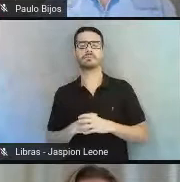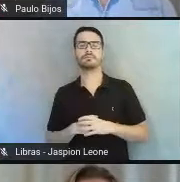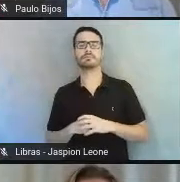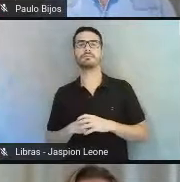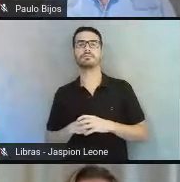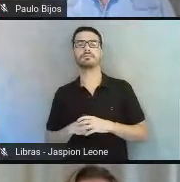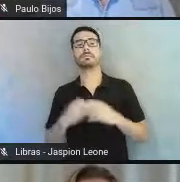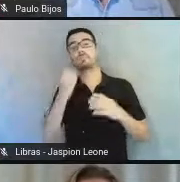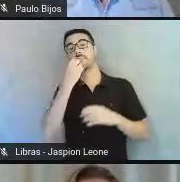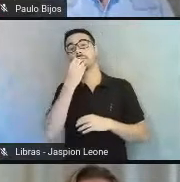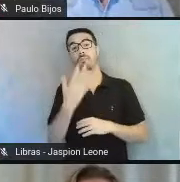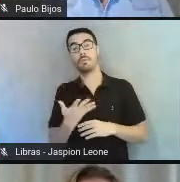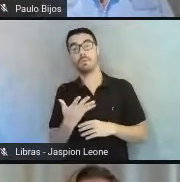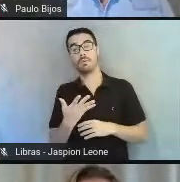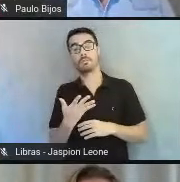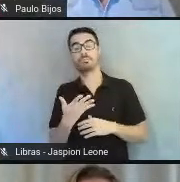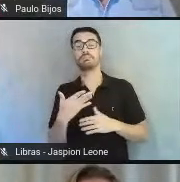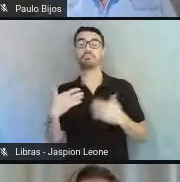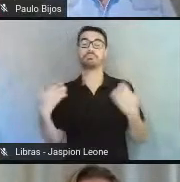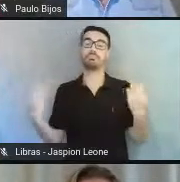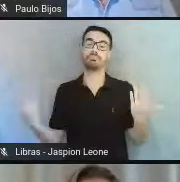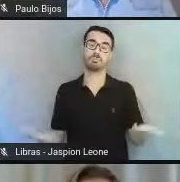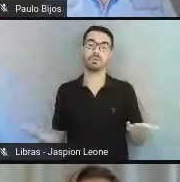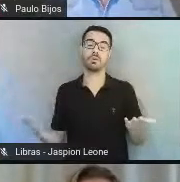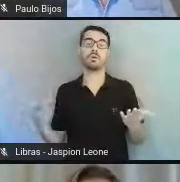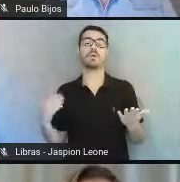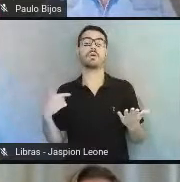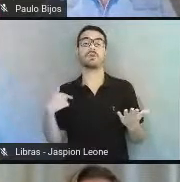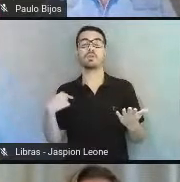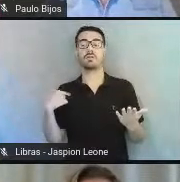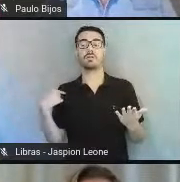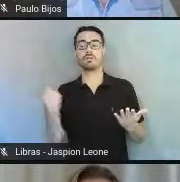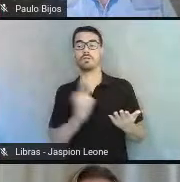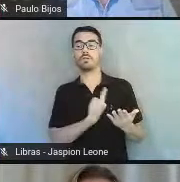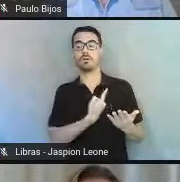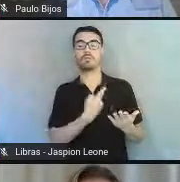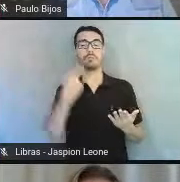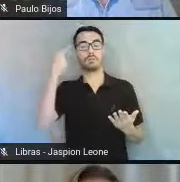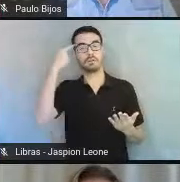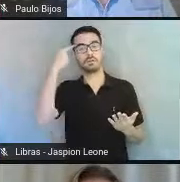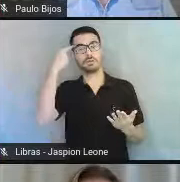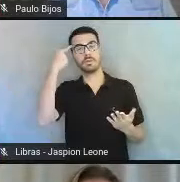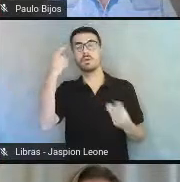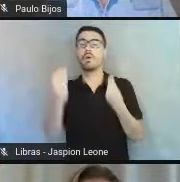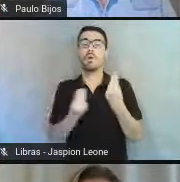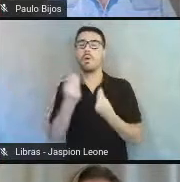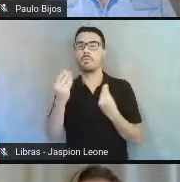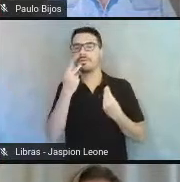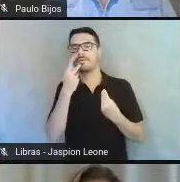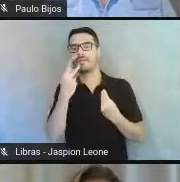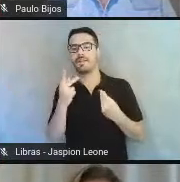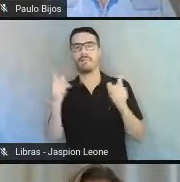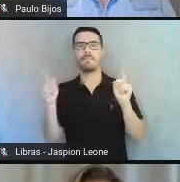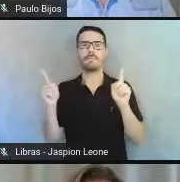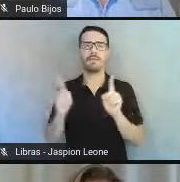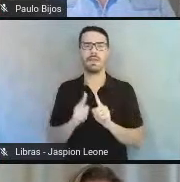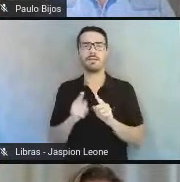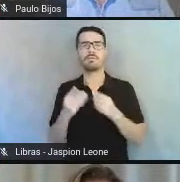Bom, então, quando estava pensando em poucas palavras para falar a respeito hoje,